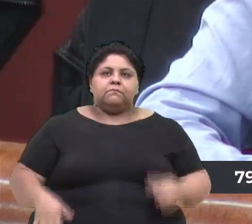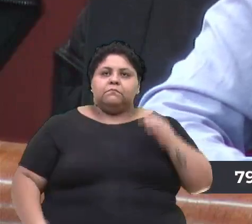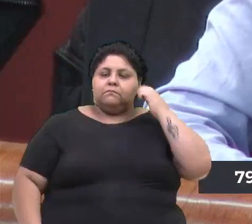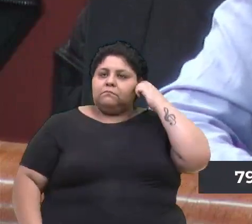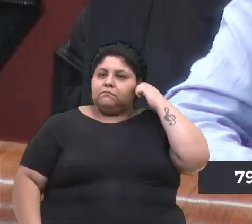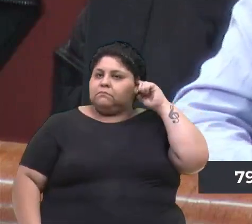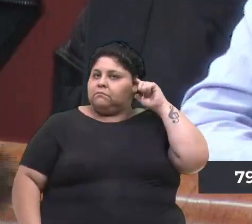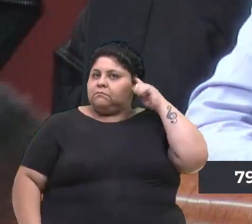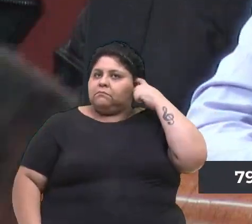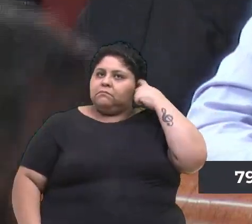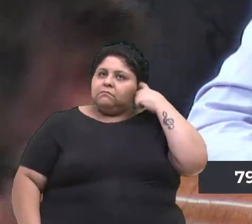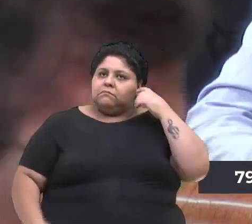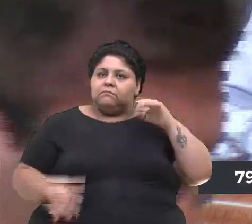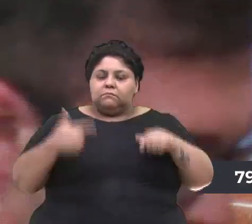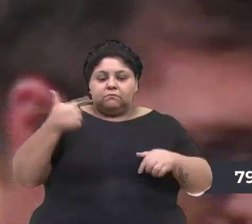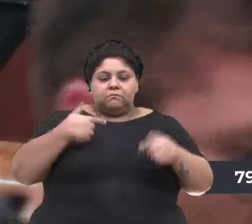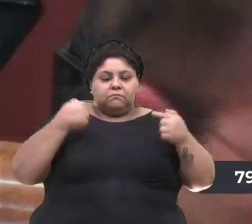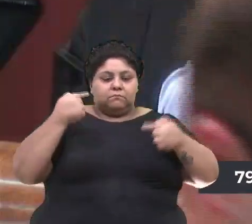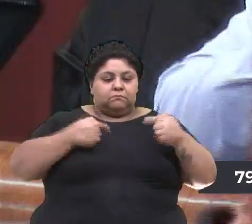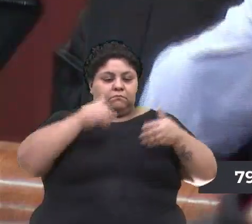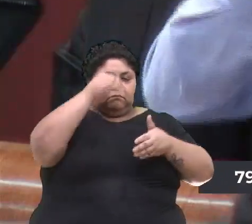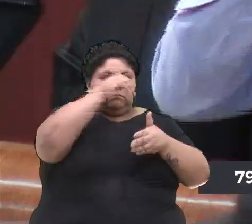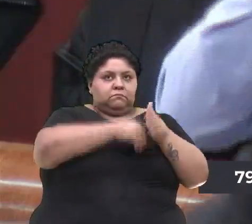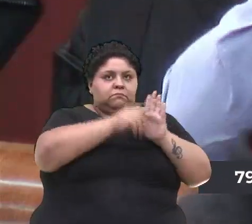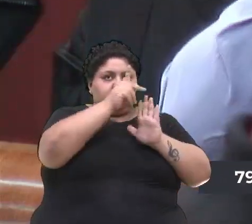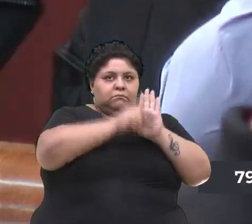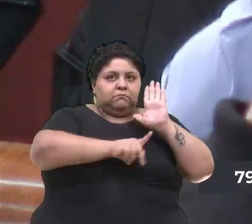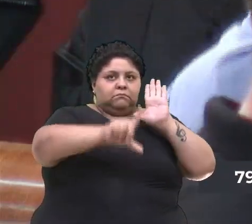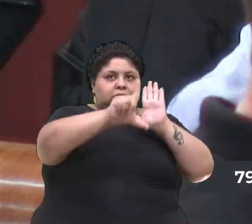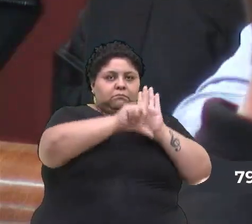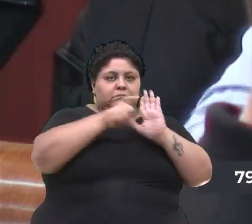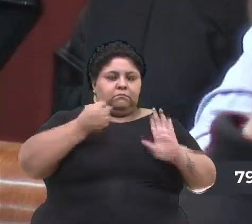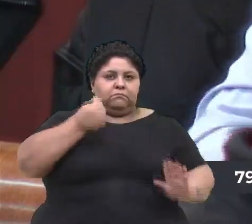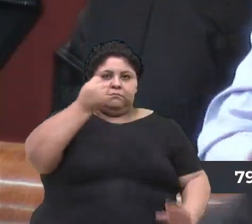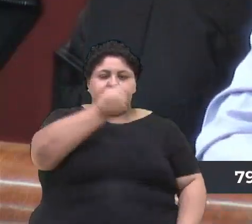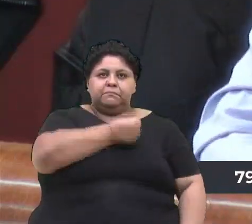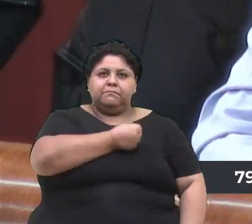Em segunda discussão e votação, projeto de lei número 217.